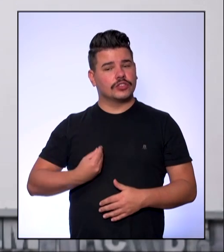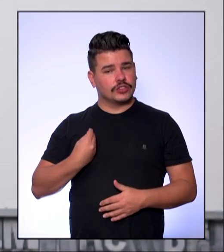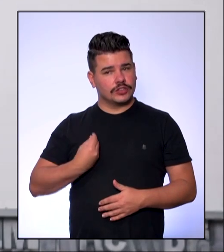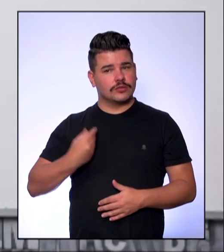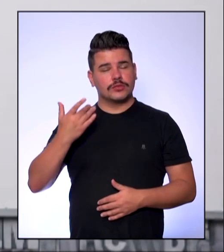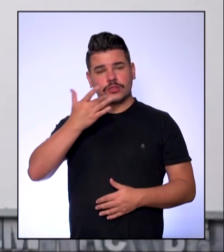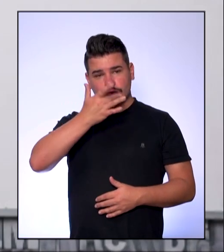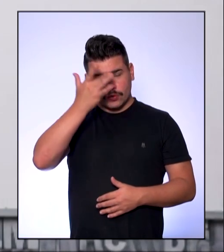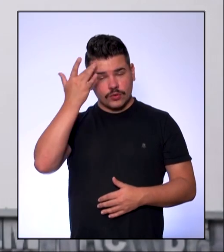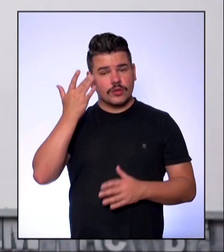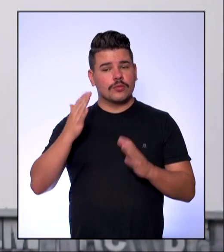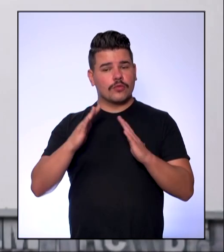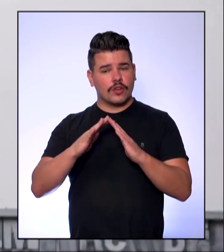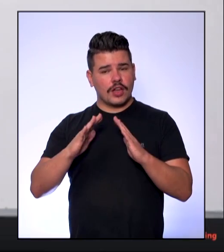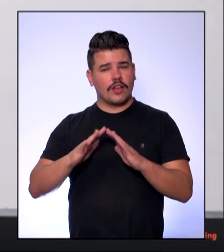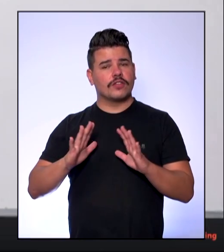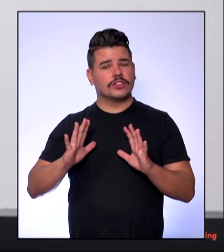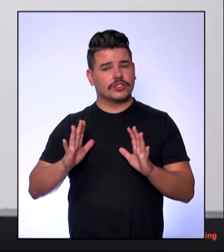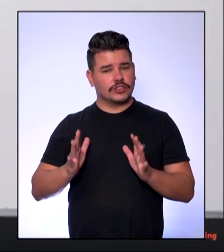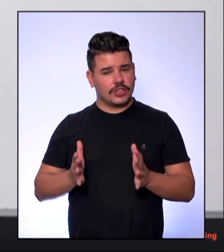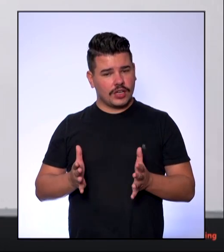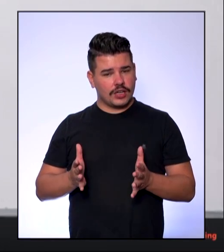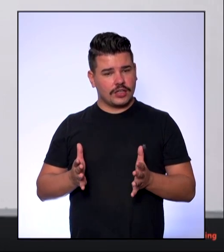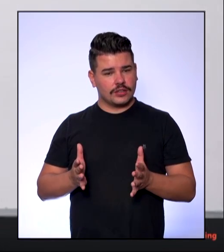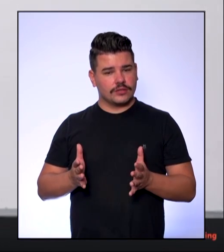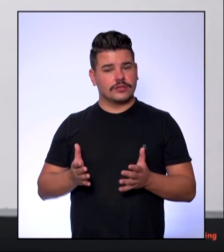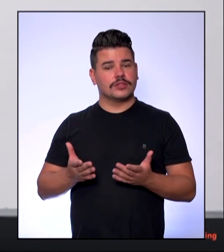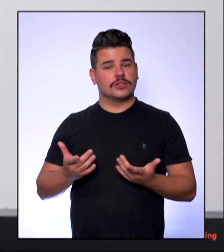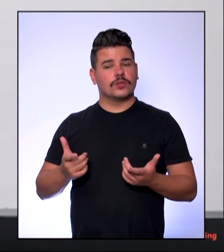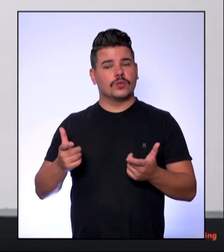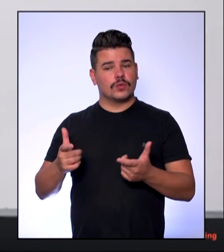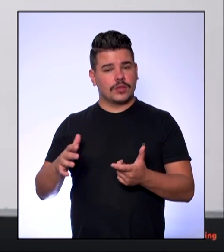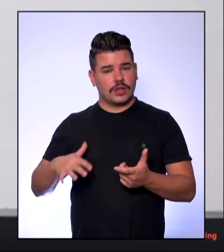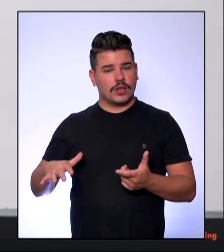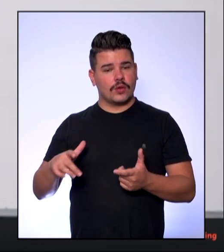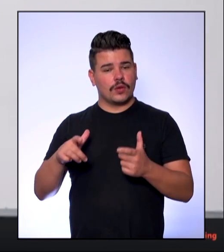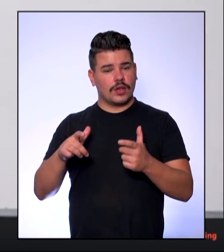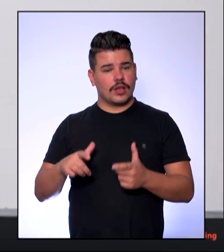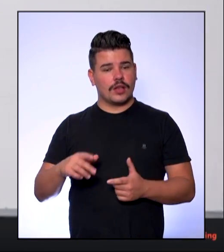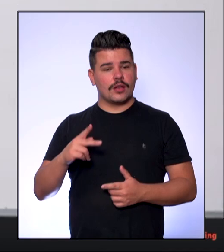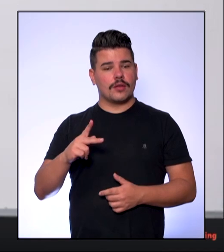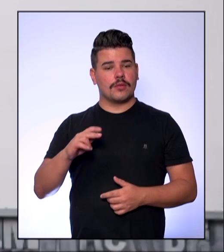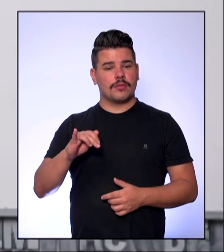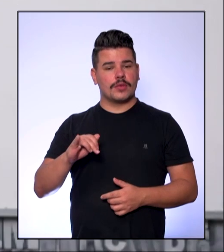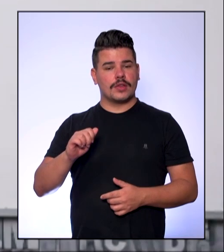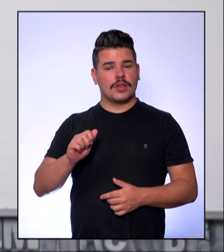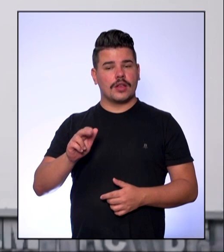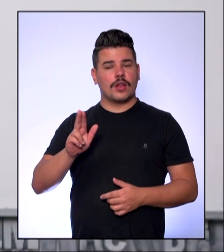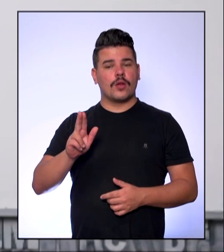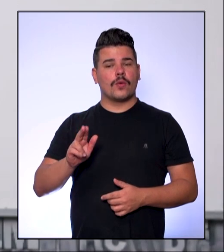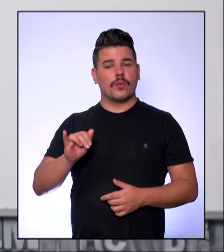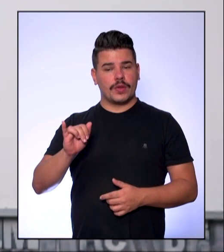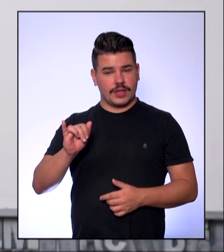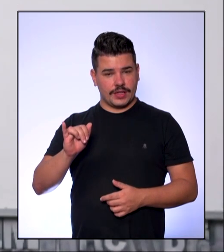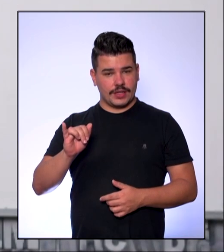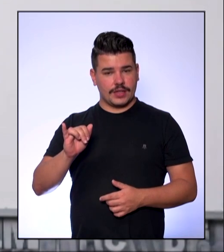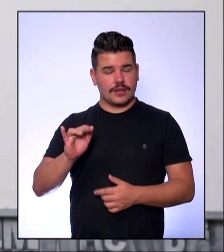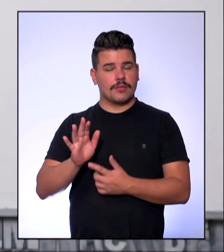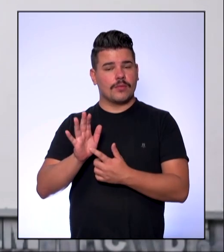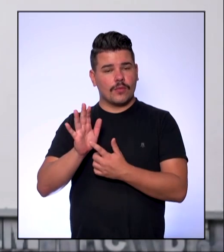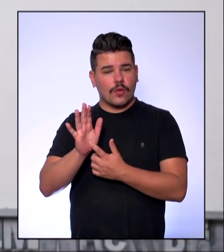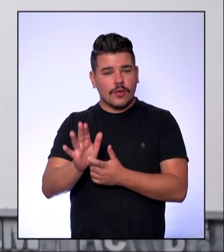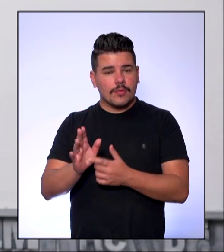E as datações em São Raimundo Nonato, no Piauí, vão trazer para a gente uma perspectiva